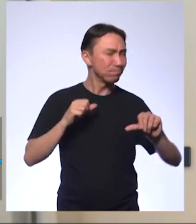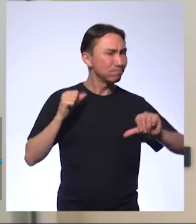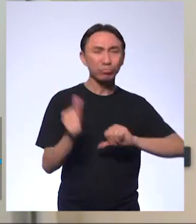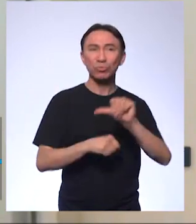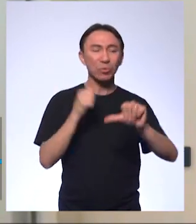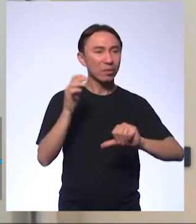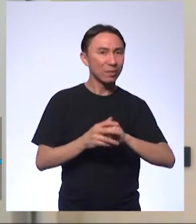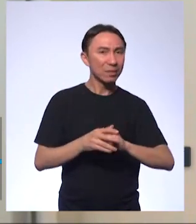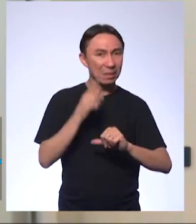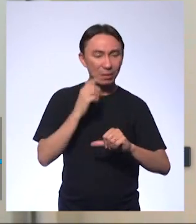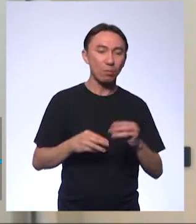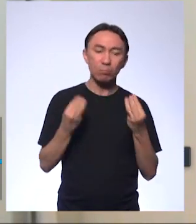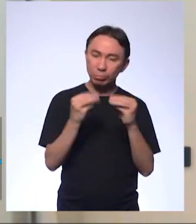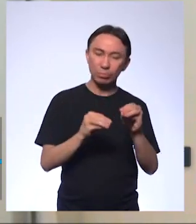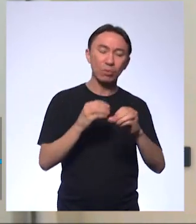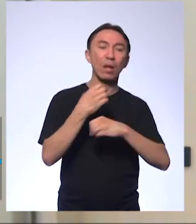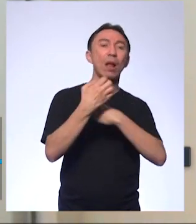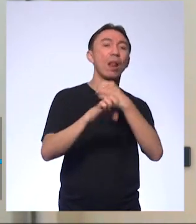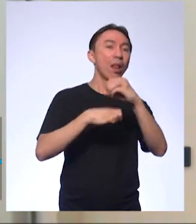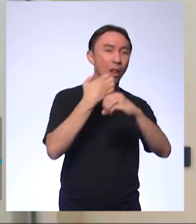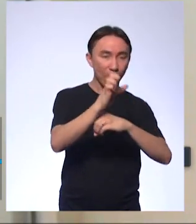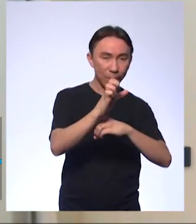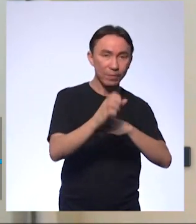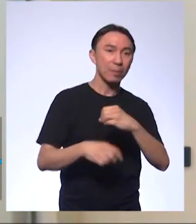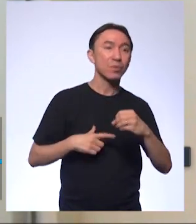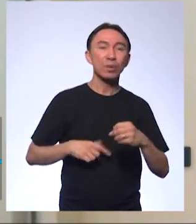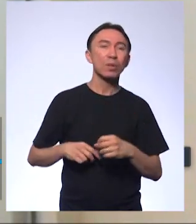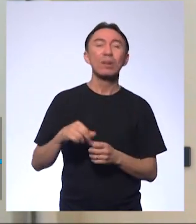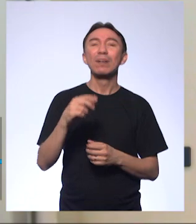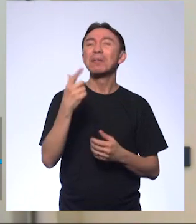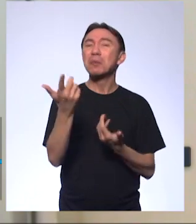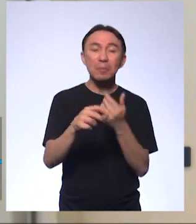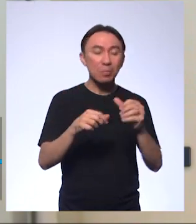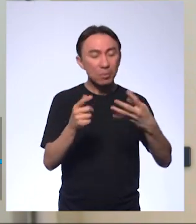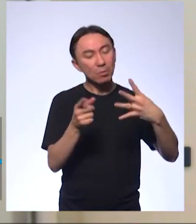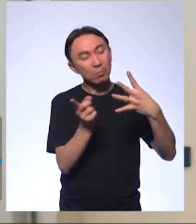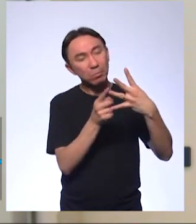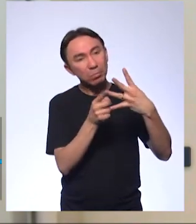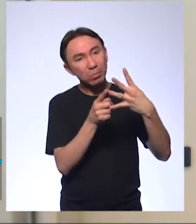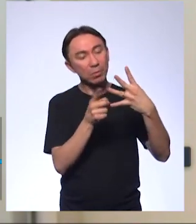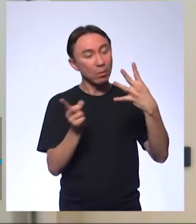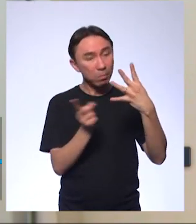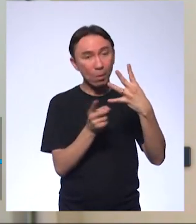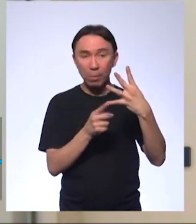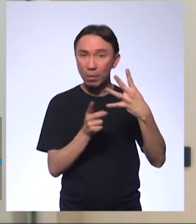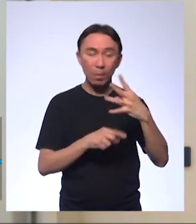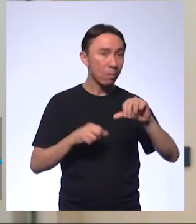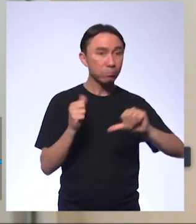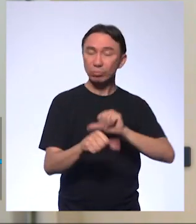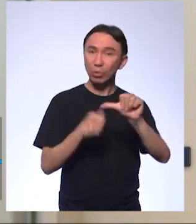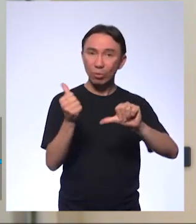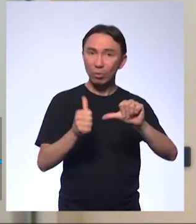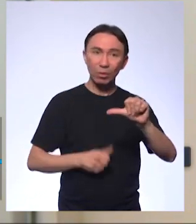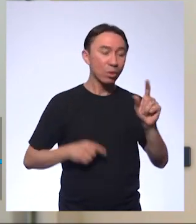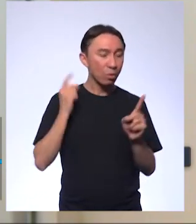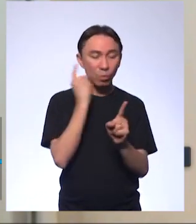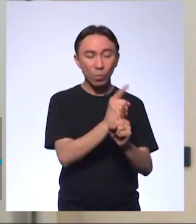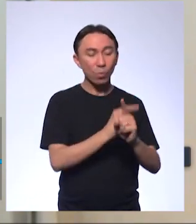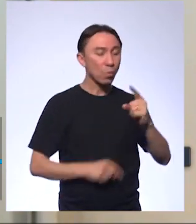algum erro, algo que eles tivessem que modificar nesse modelo. Então, de Thomson para Rutherford, vocês perceberam que mudou